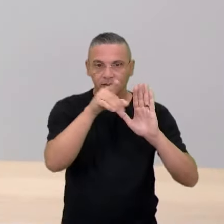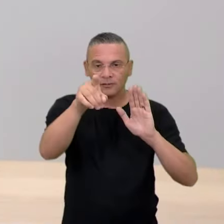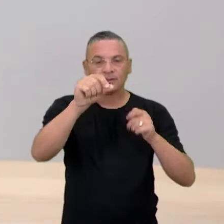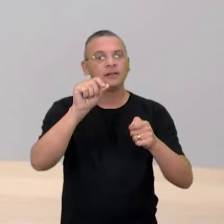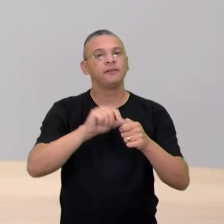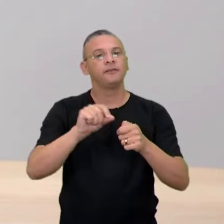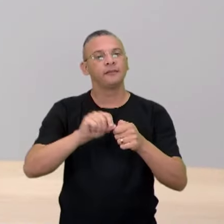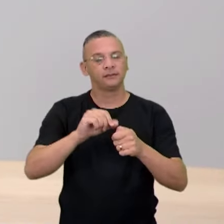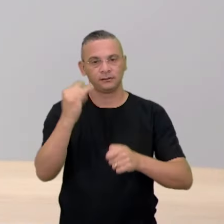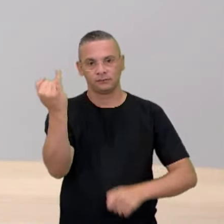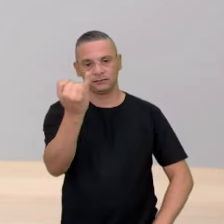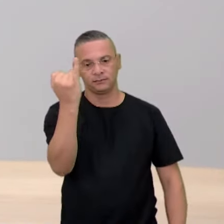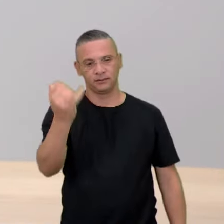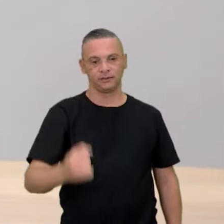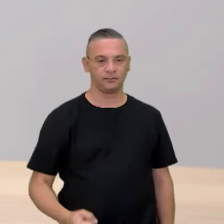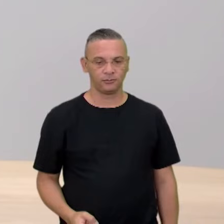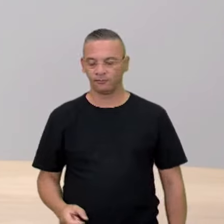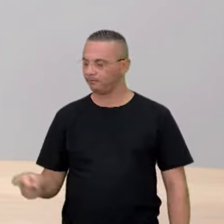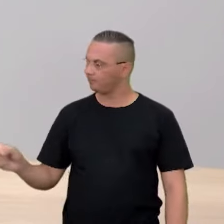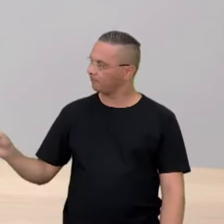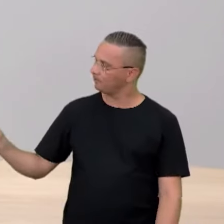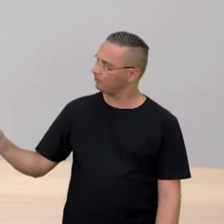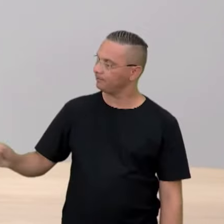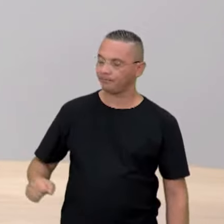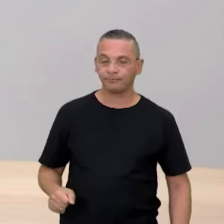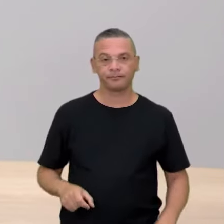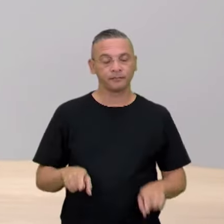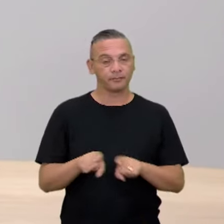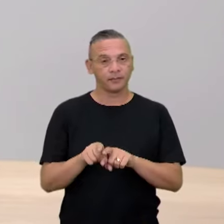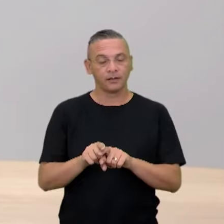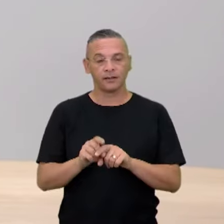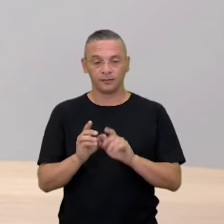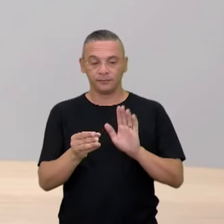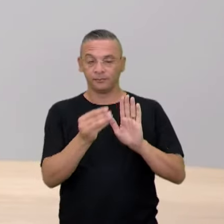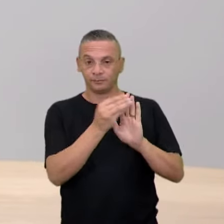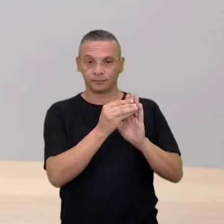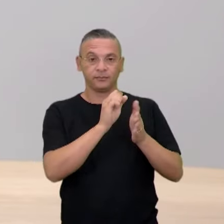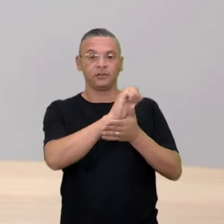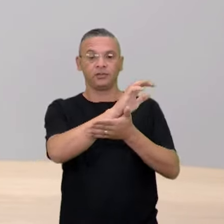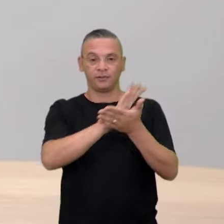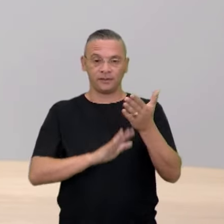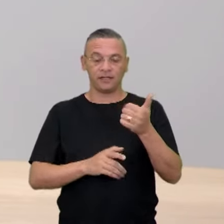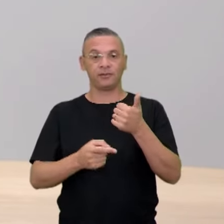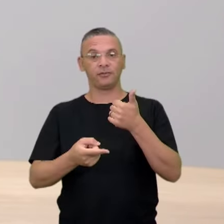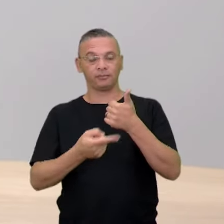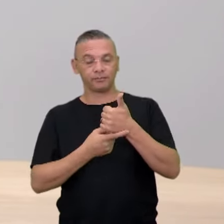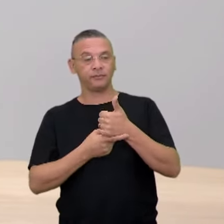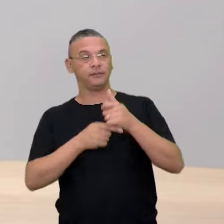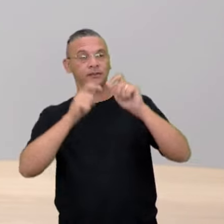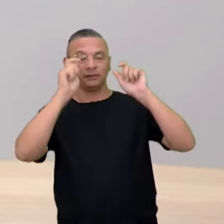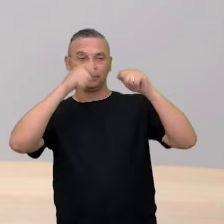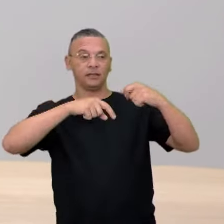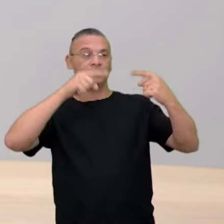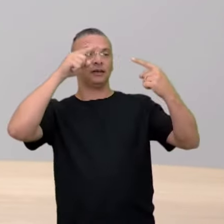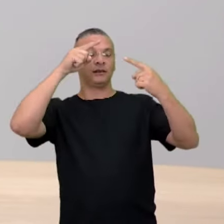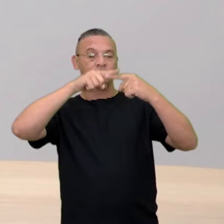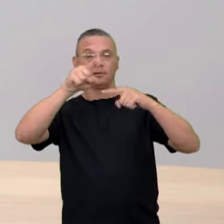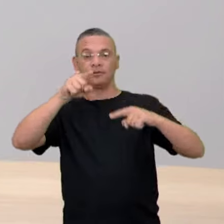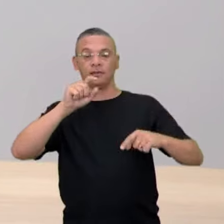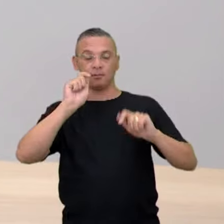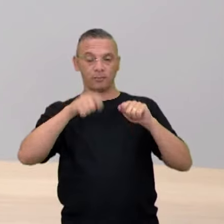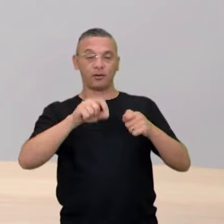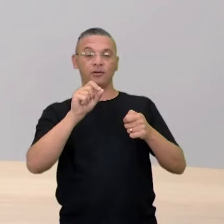a gente disponibiliza a aula aí no repositório, também disponibiliza uma tarefa para vocês, para que vocês